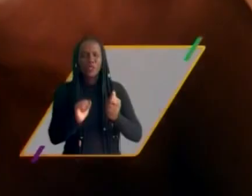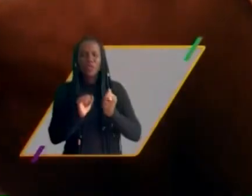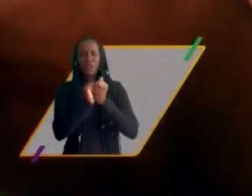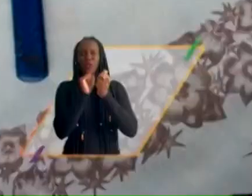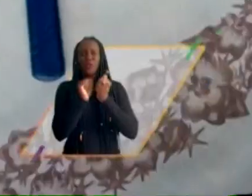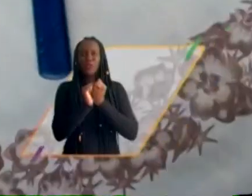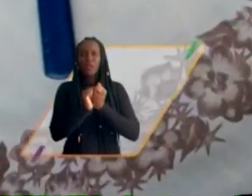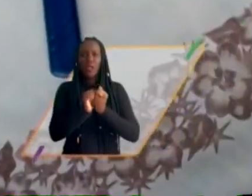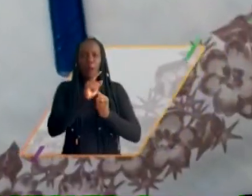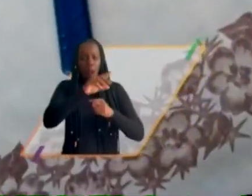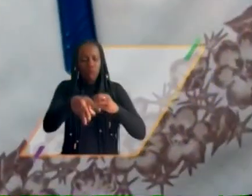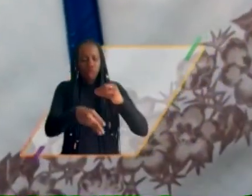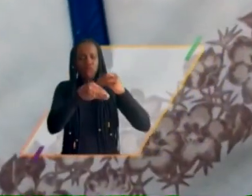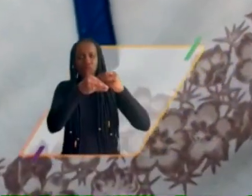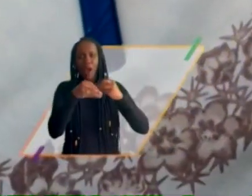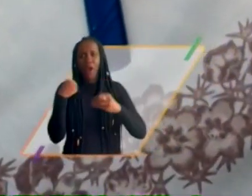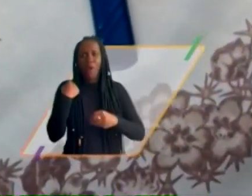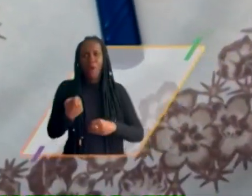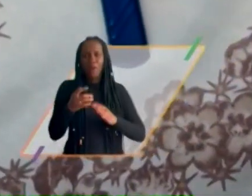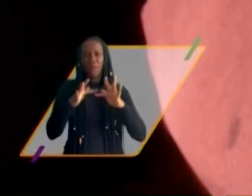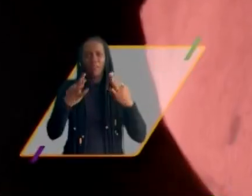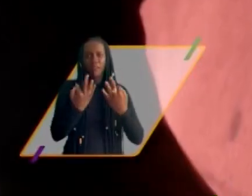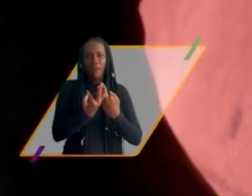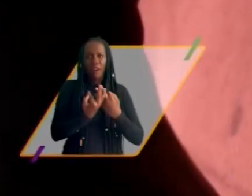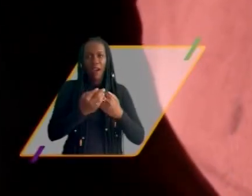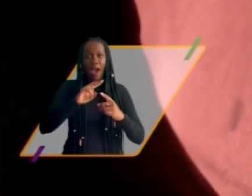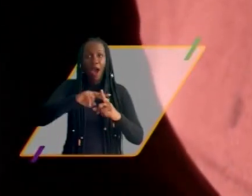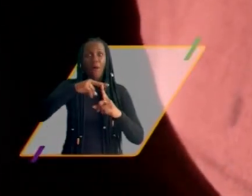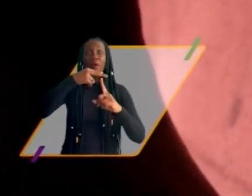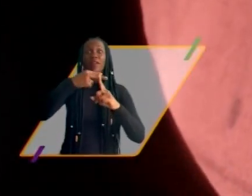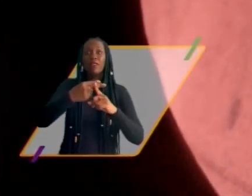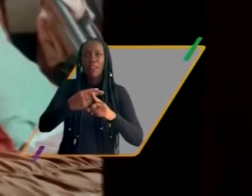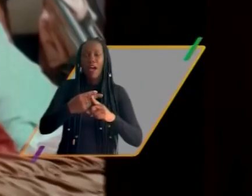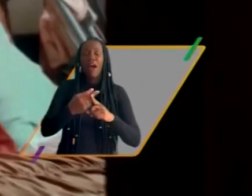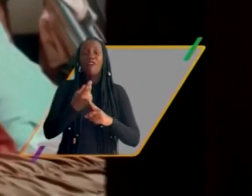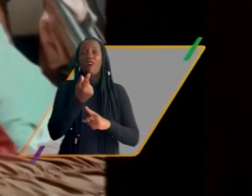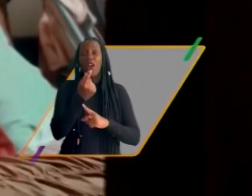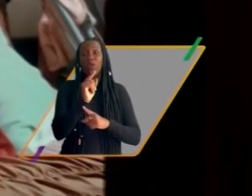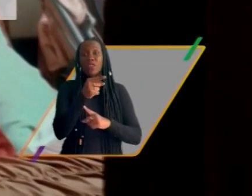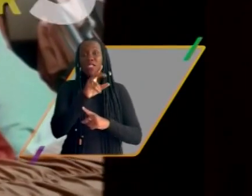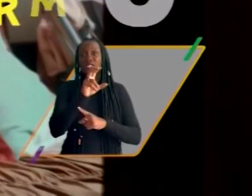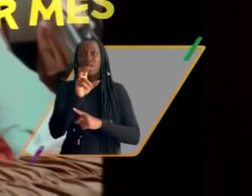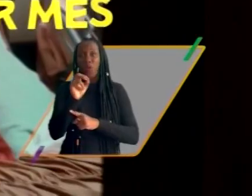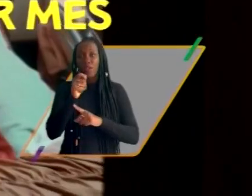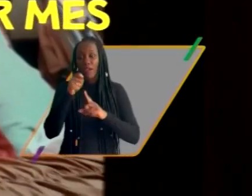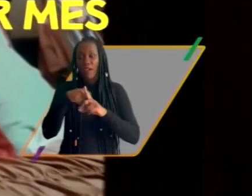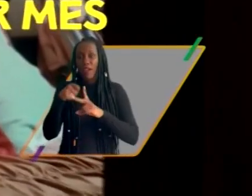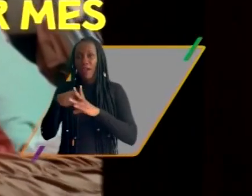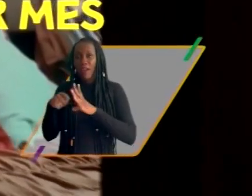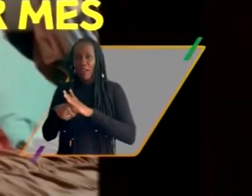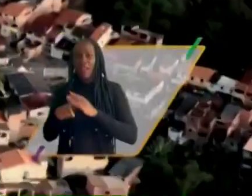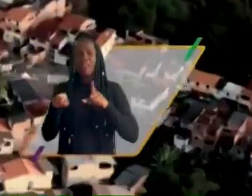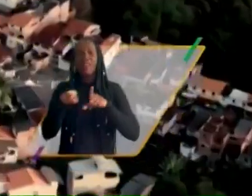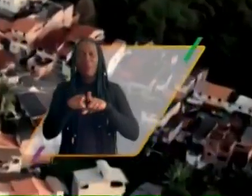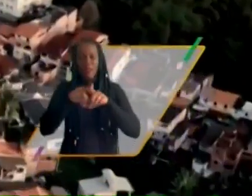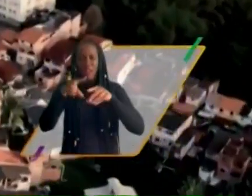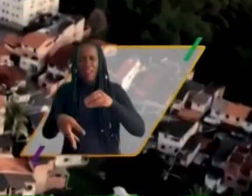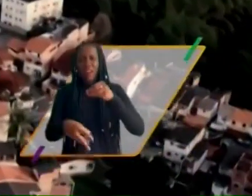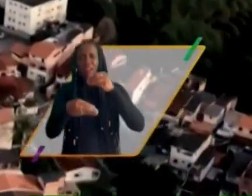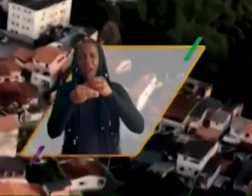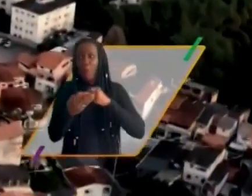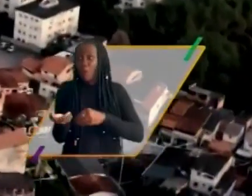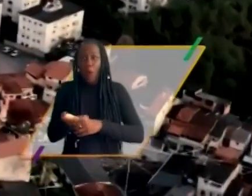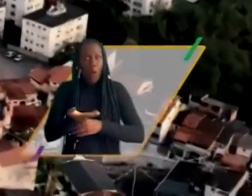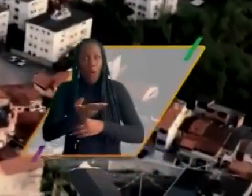Chega Junto para reforçar o Bolsa Família, acrescentando ao benefício o valor de 150 mensais. Implantar